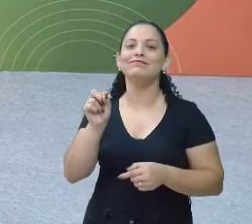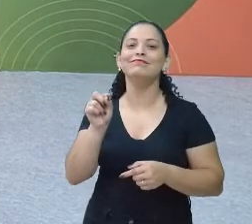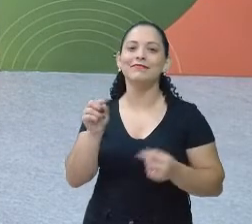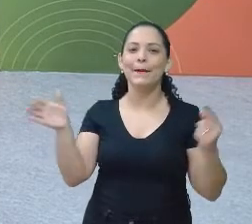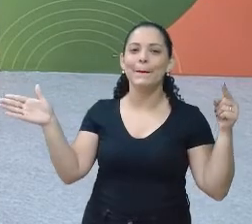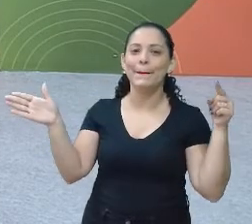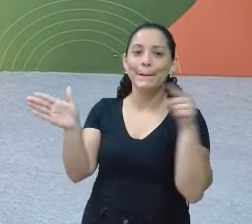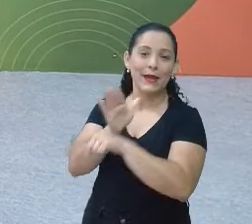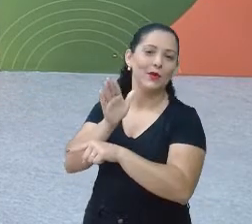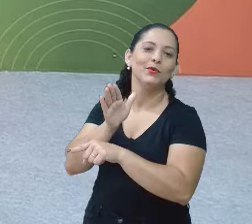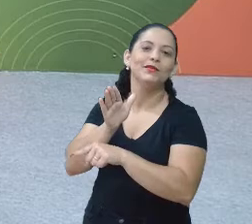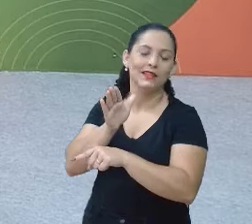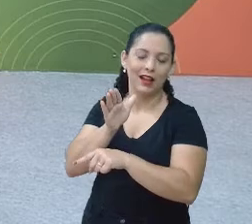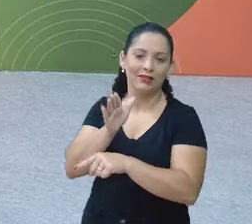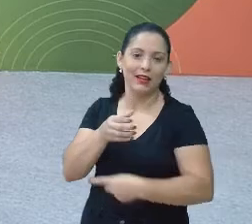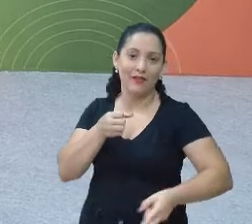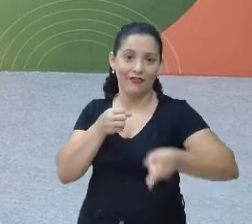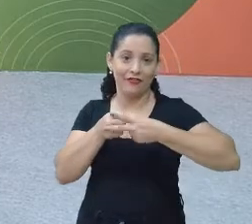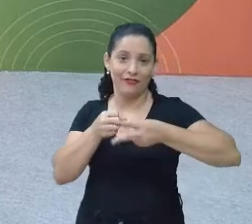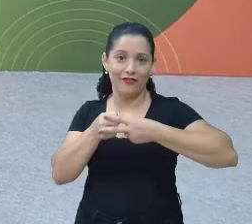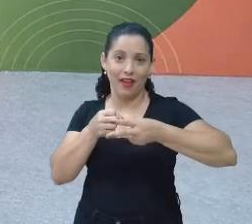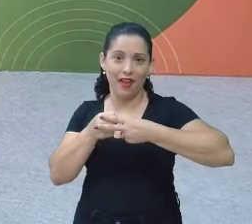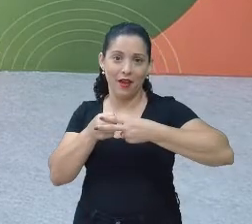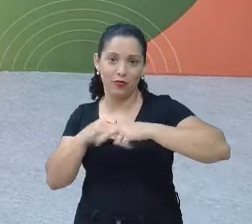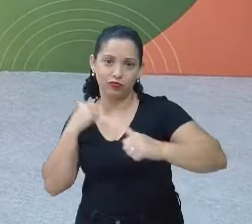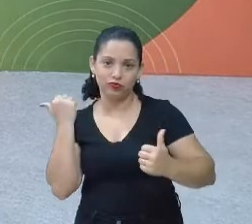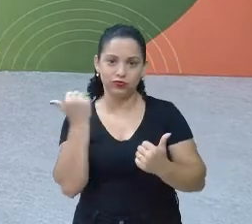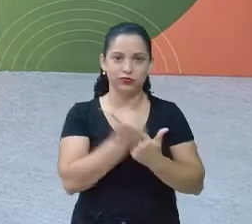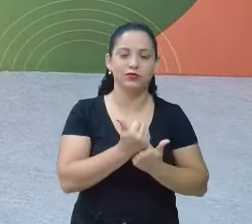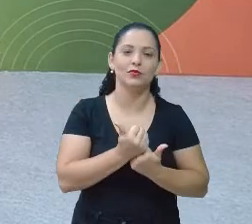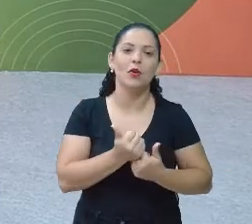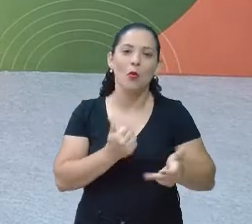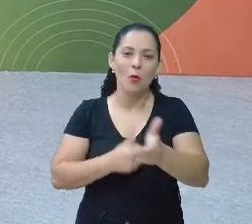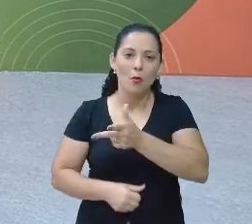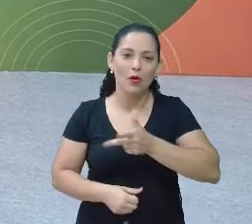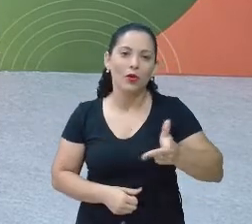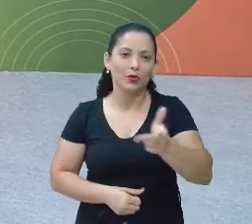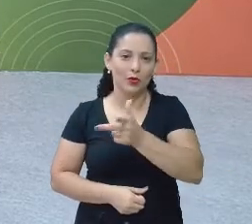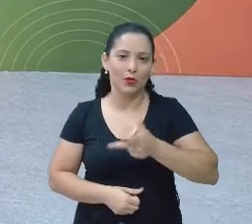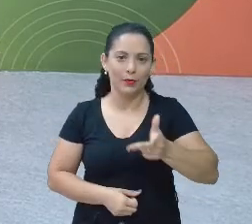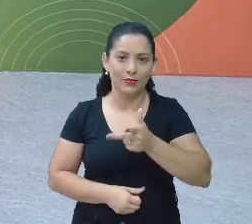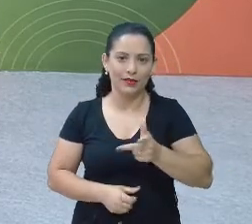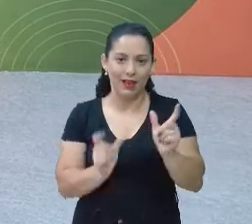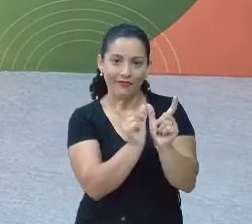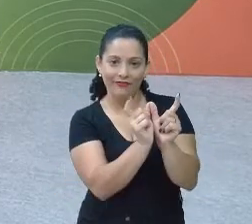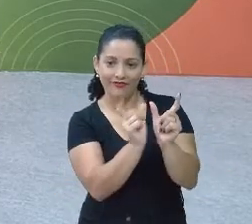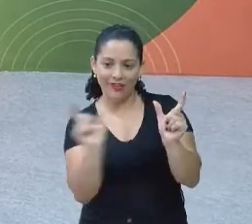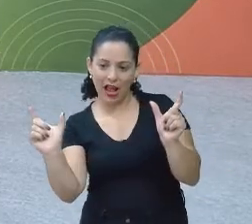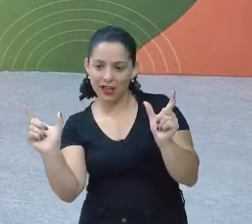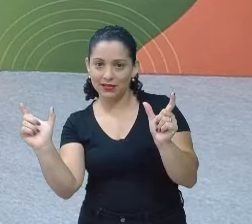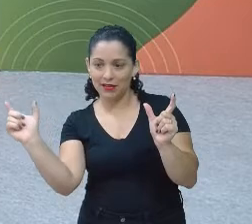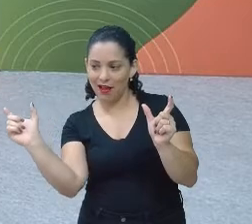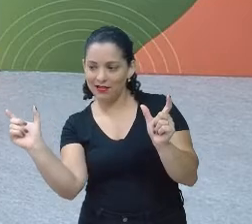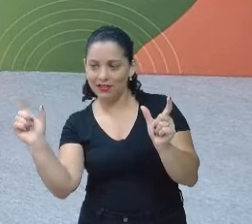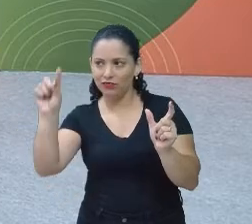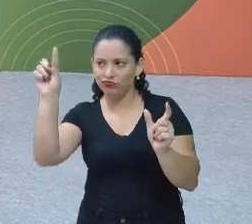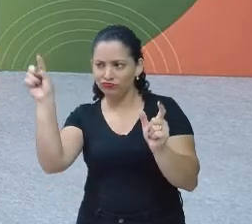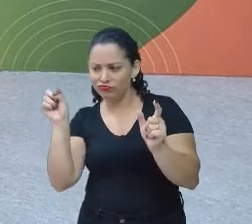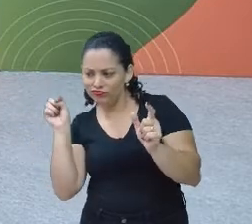no lugar do meu pronome, trocado com o meu pronome e a interrogação no final da frase. Ok, gente? Então, vamos seguindo